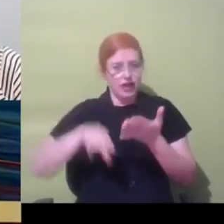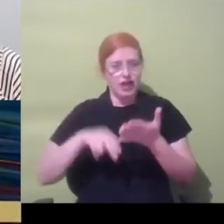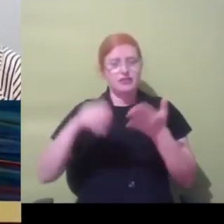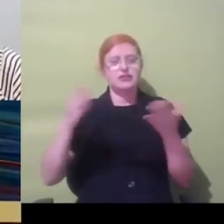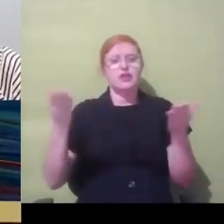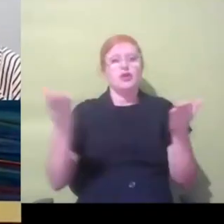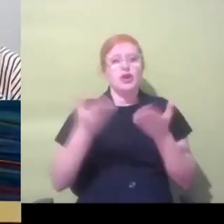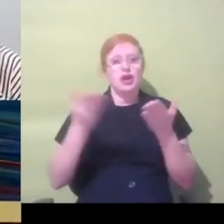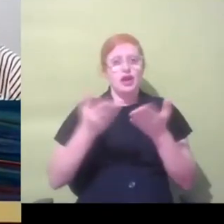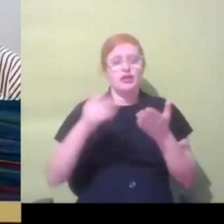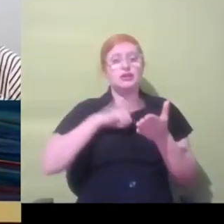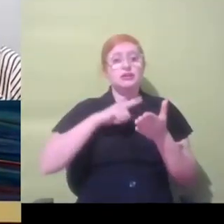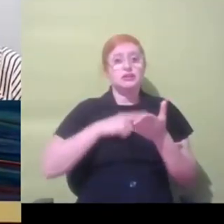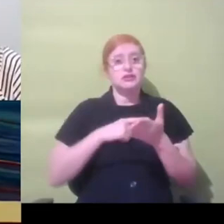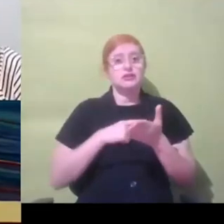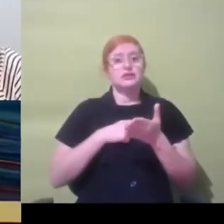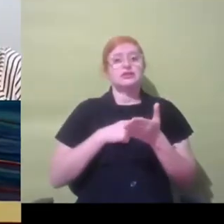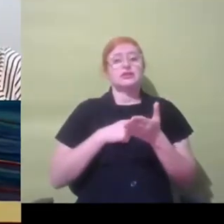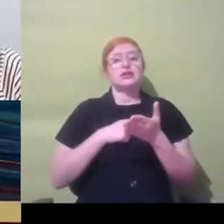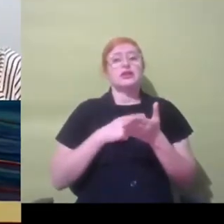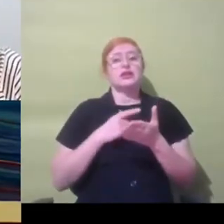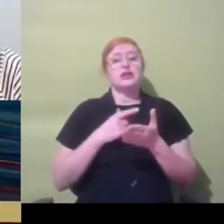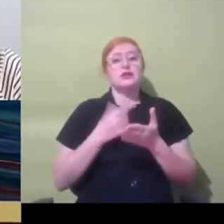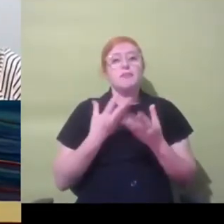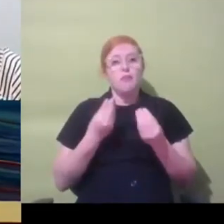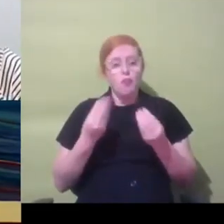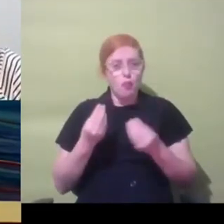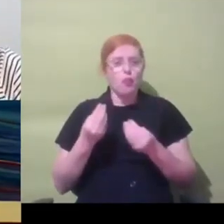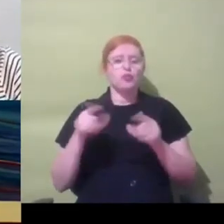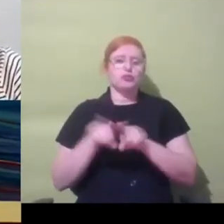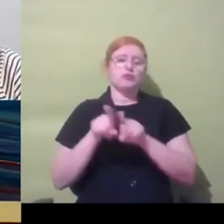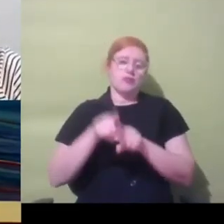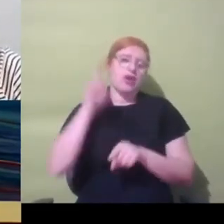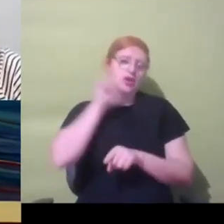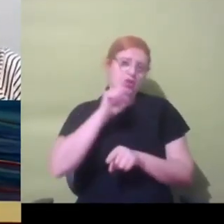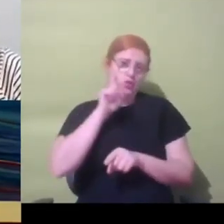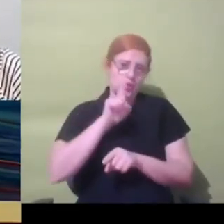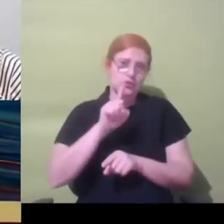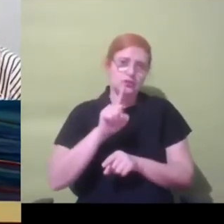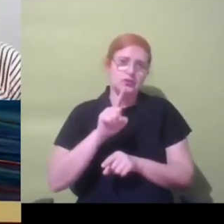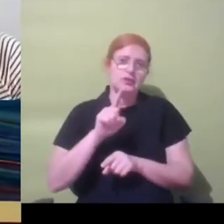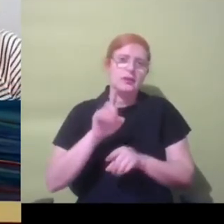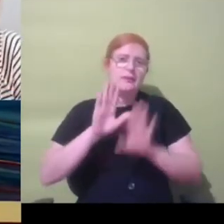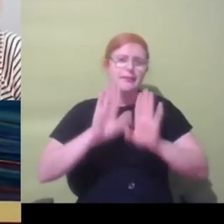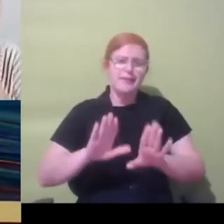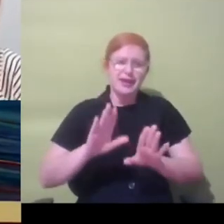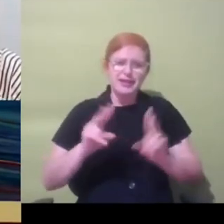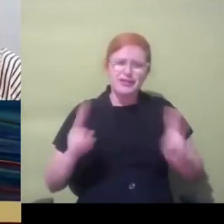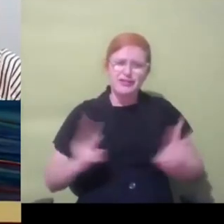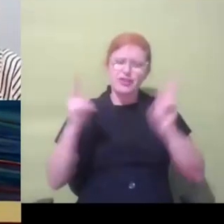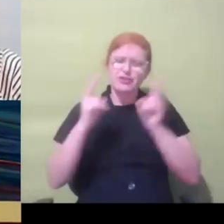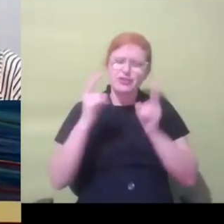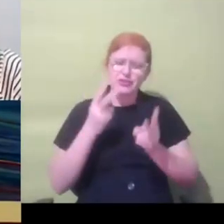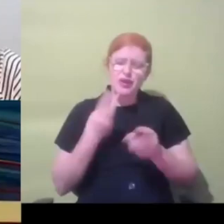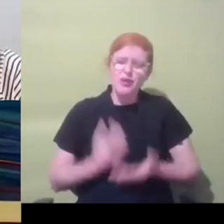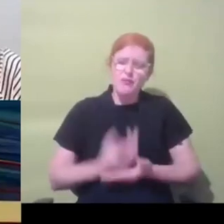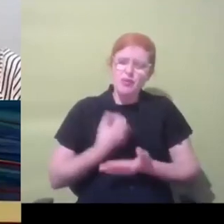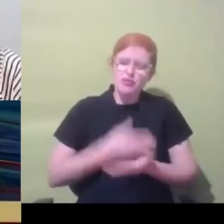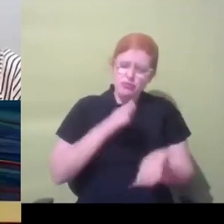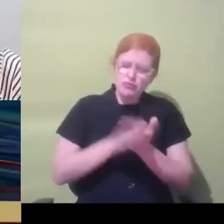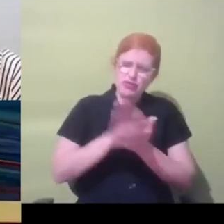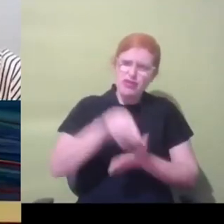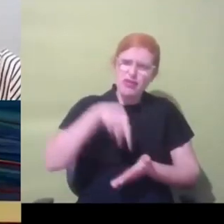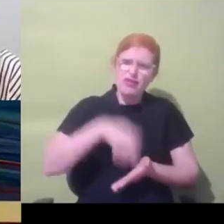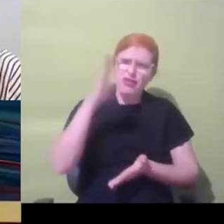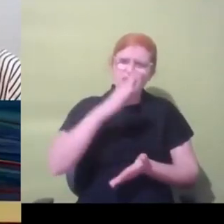está uma onda grande de traduções de feminismo norte-americano. E uma pouca valorização da produção nacional,